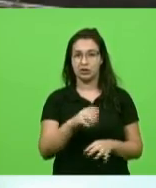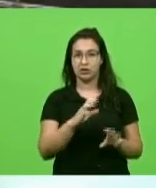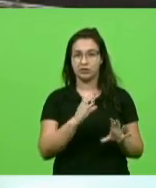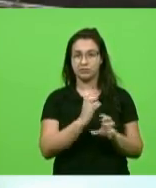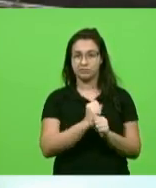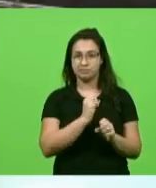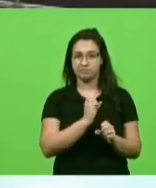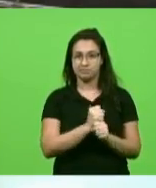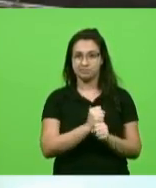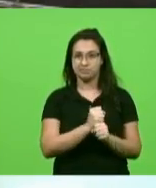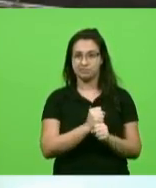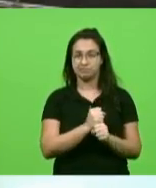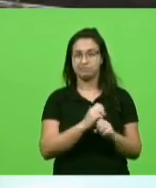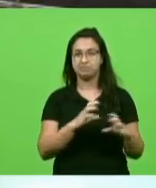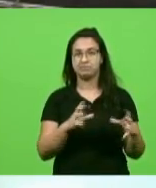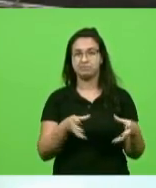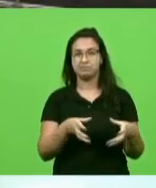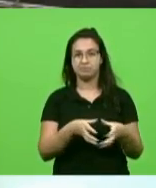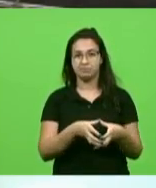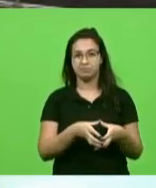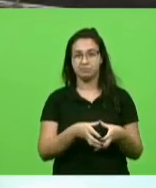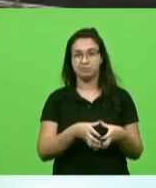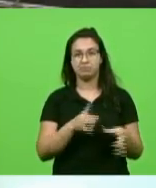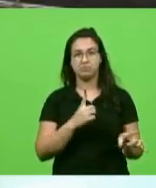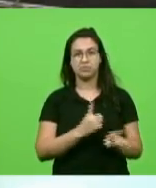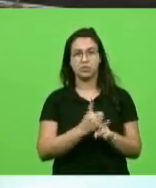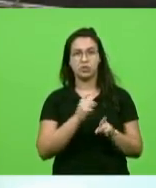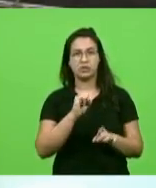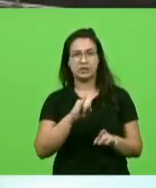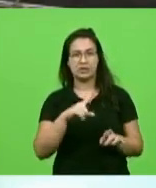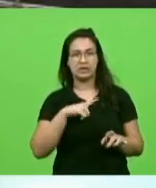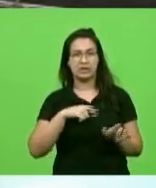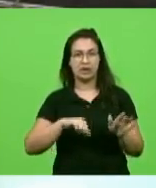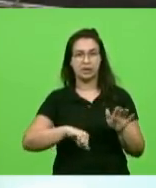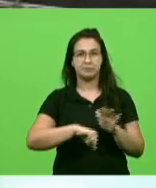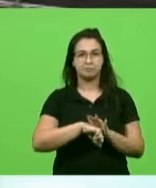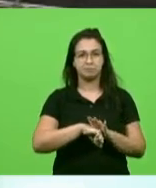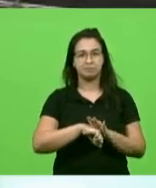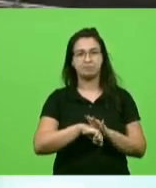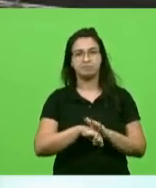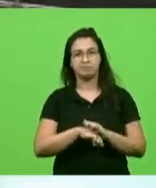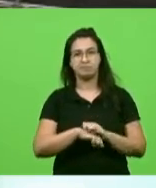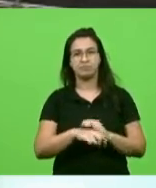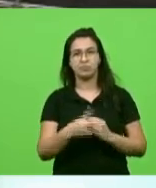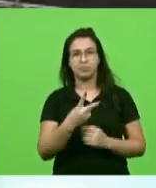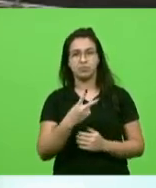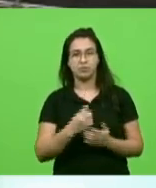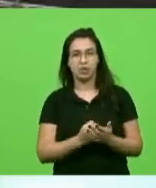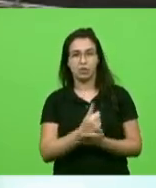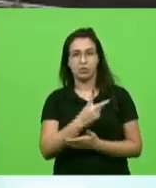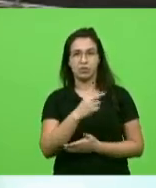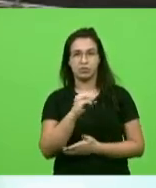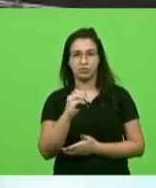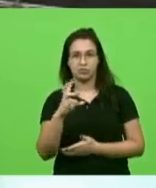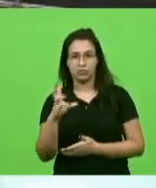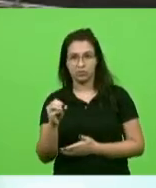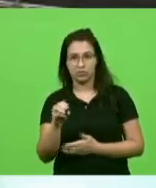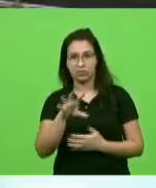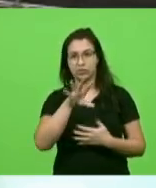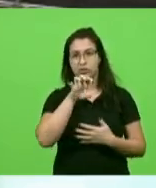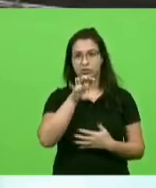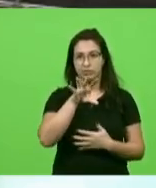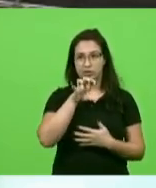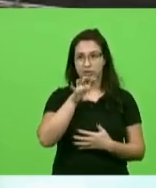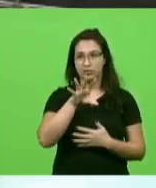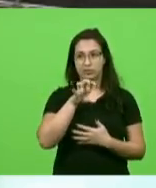de portas que buscou verificar supostas irregularidades na prisão e distrações como pulmonares da empresa abriga Med material